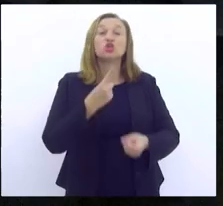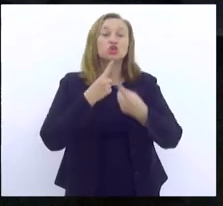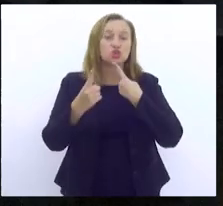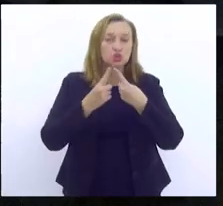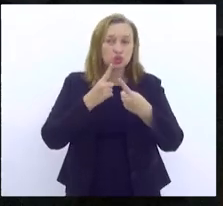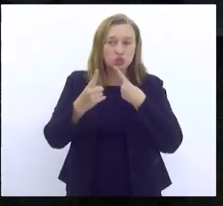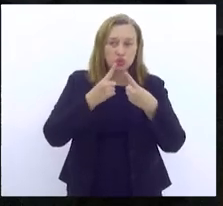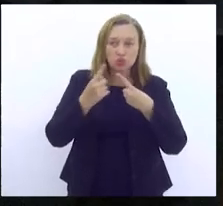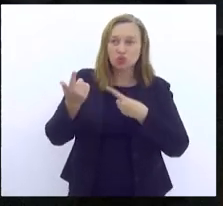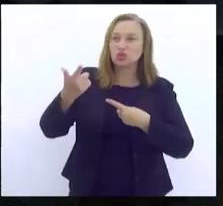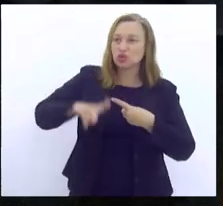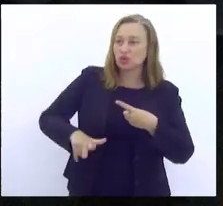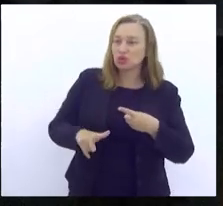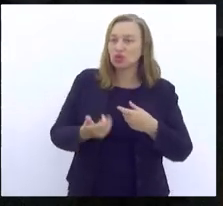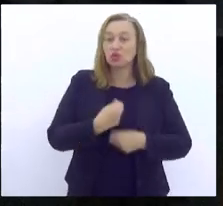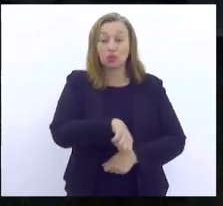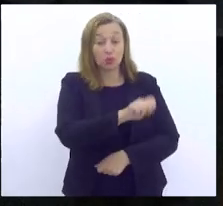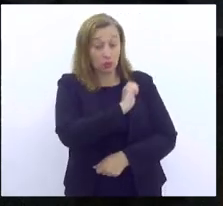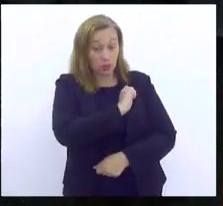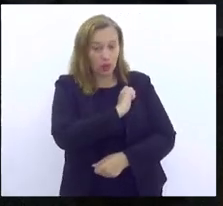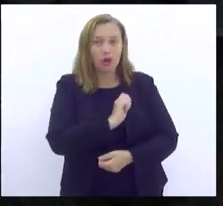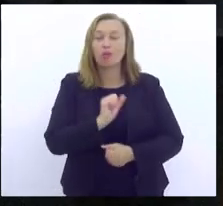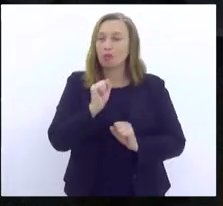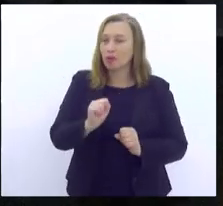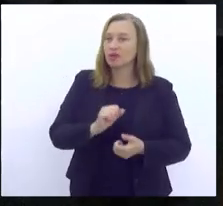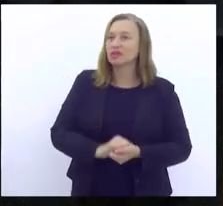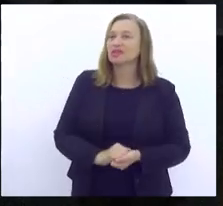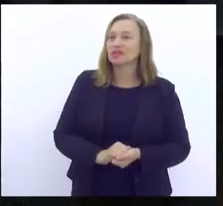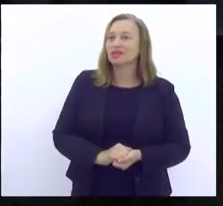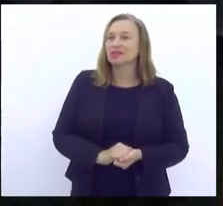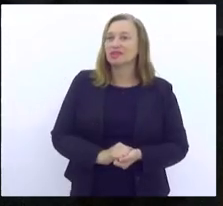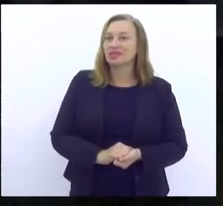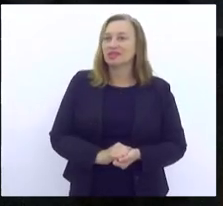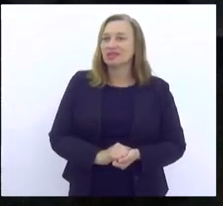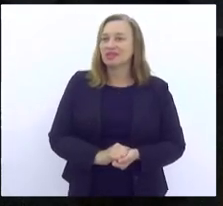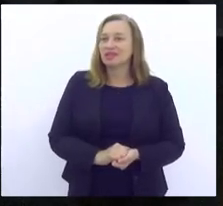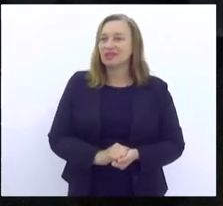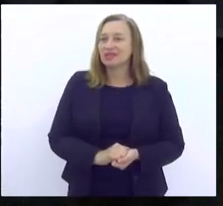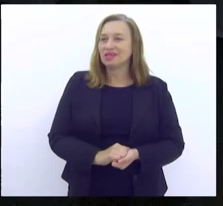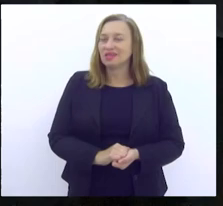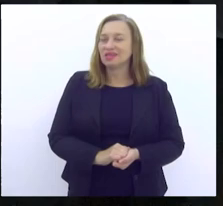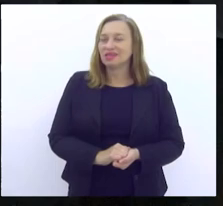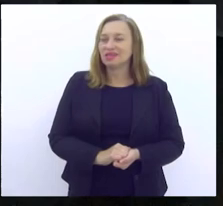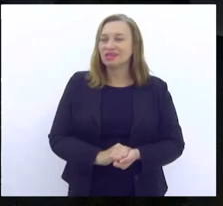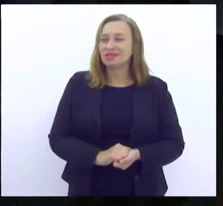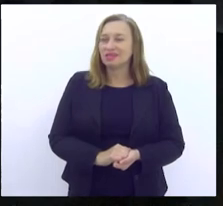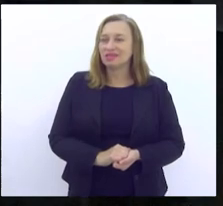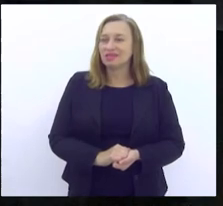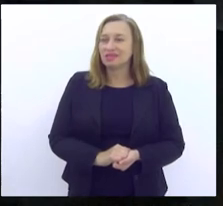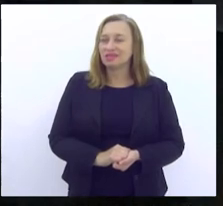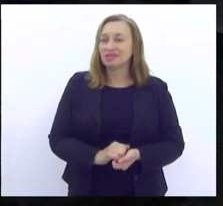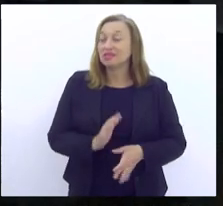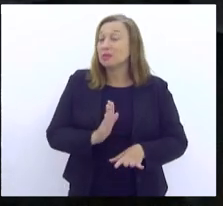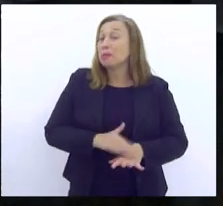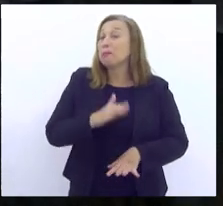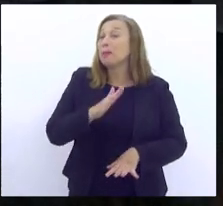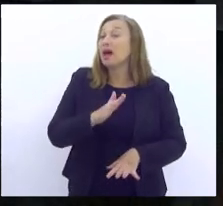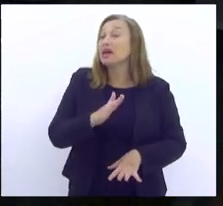rediscutindo o regime de recuperação fiscal. Para concluir, por favor, meu amigo. Tem maneiras muito